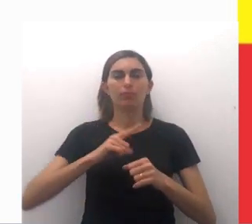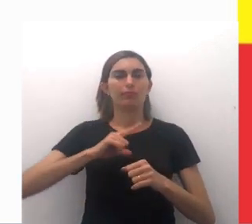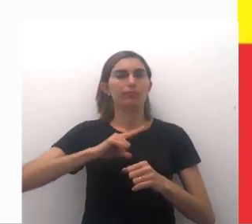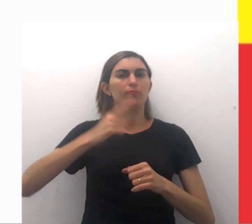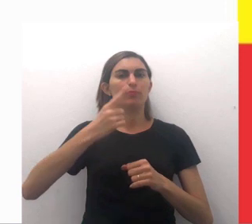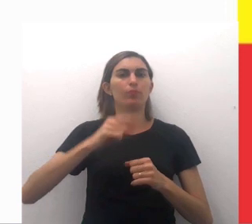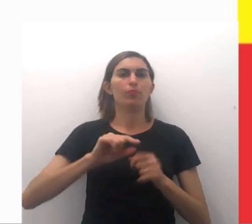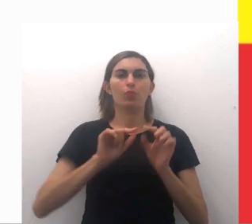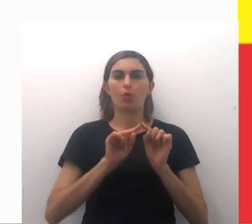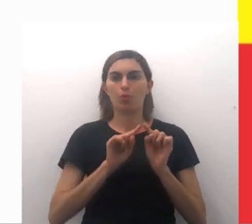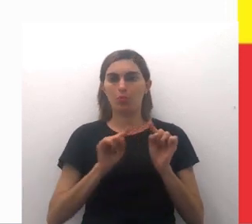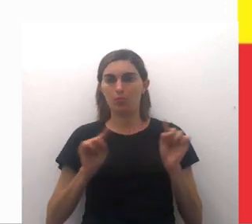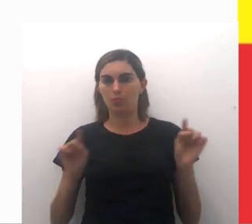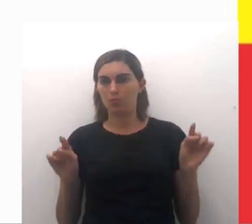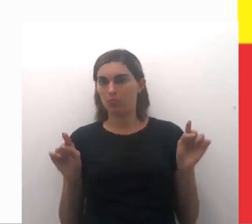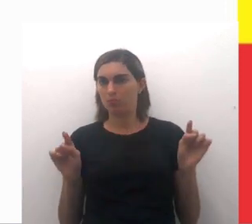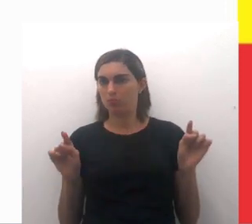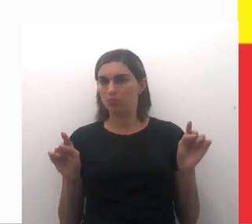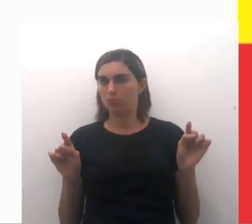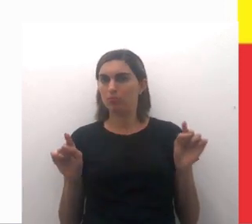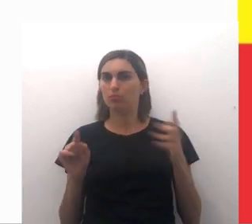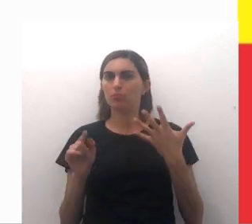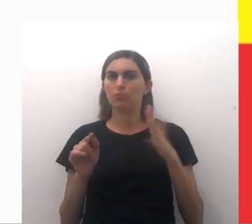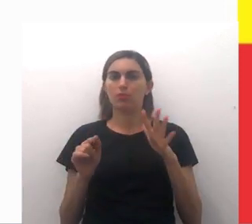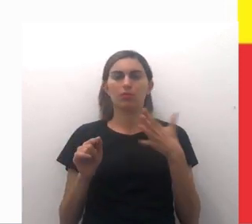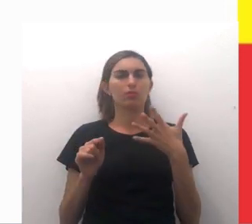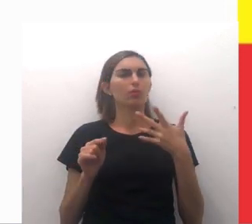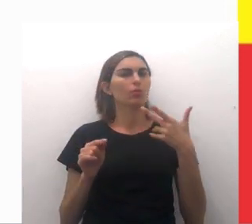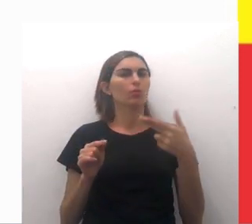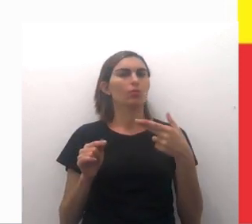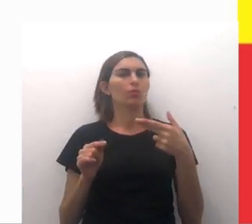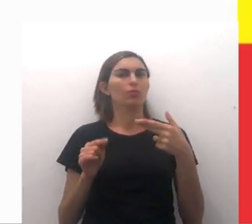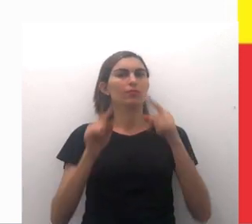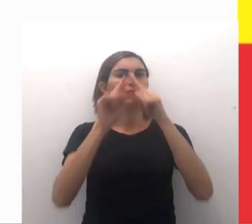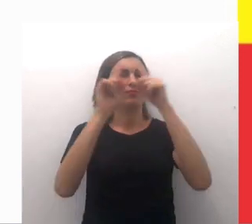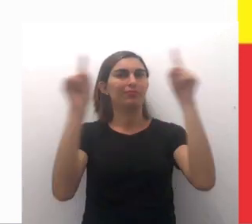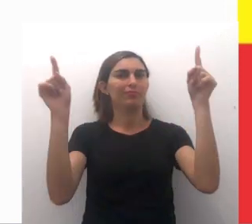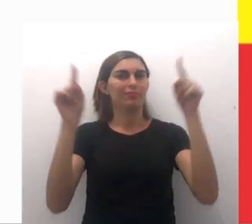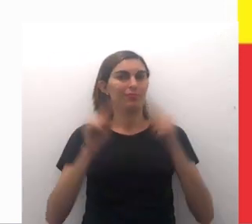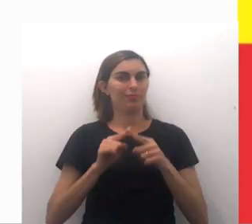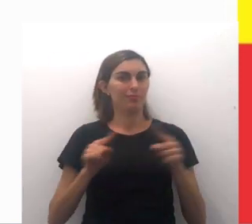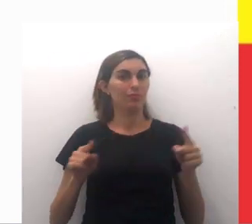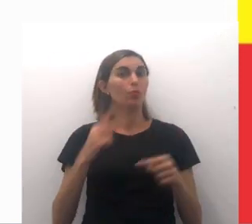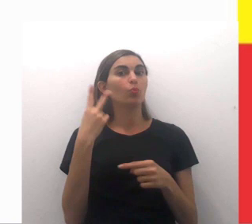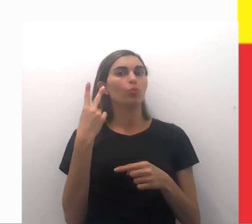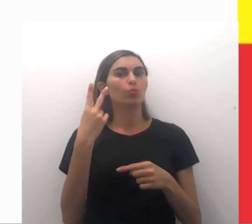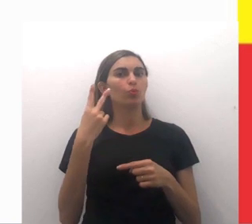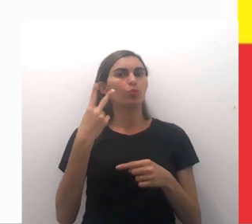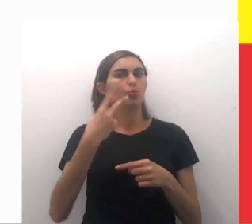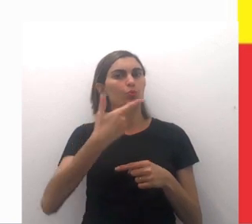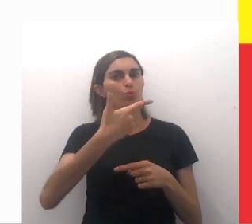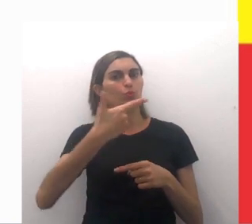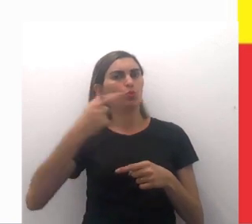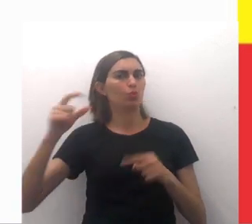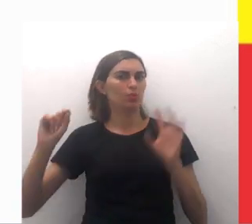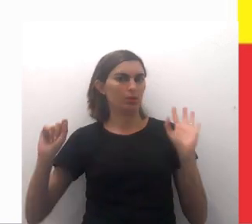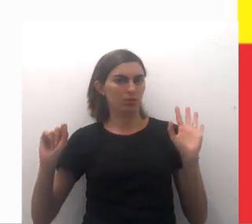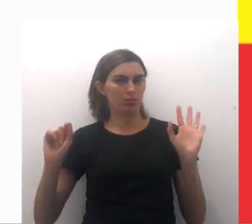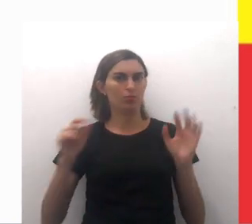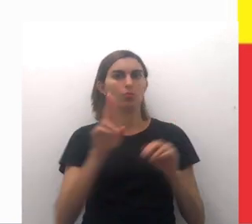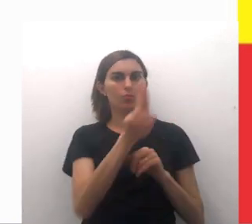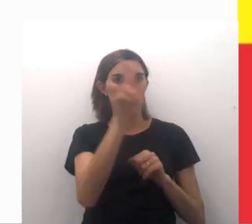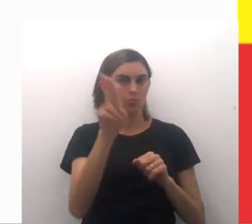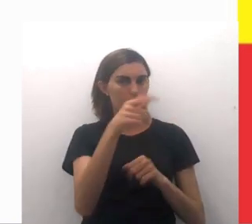veja que tem o comprimento, que vai ser igual lá. Então, nesse comprimento eu vou usar 200